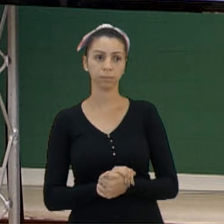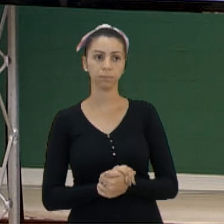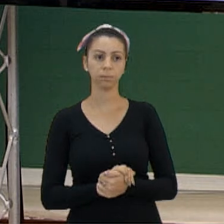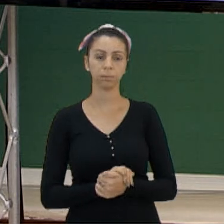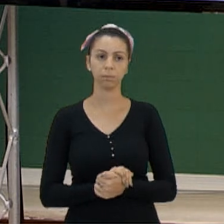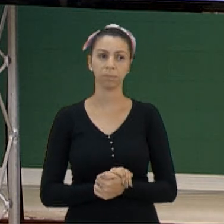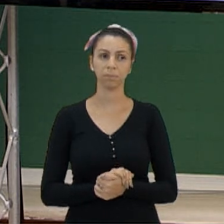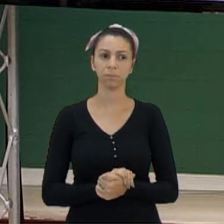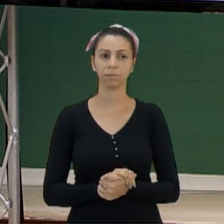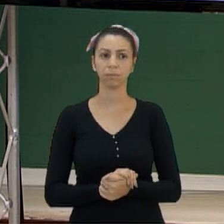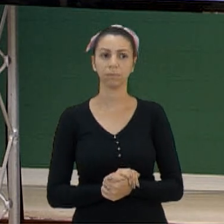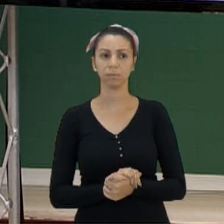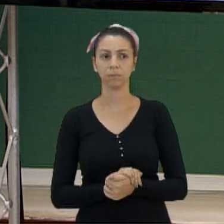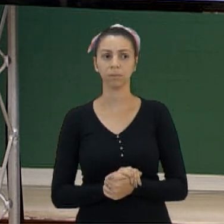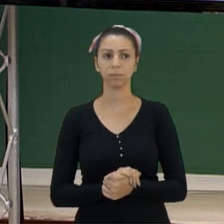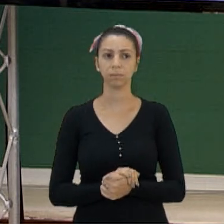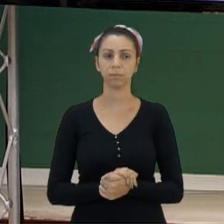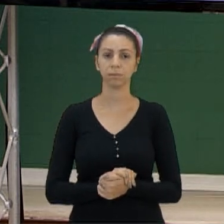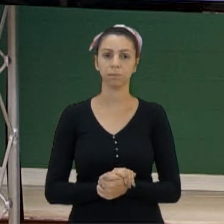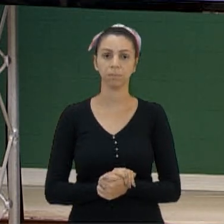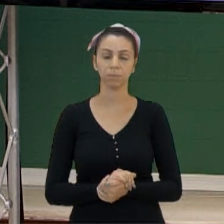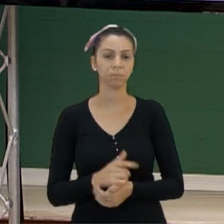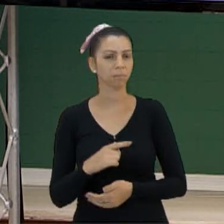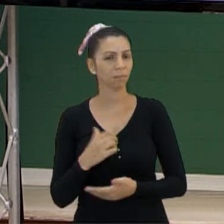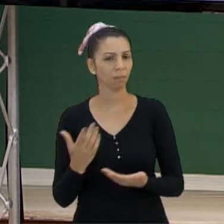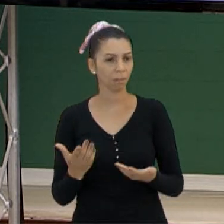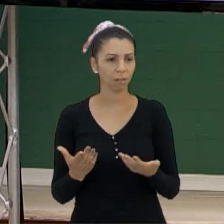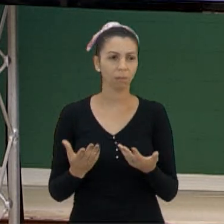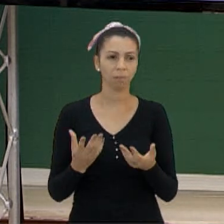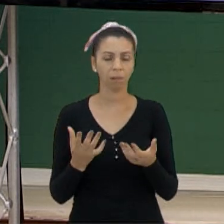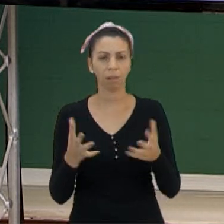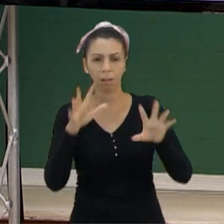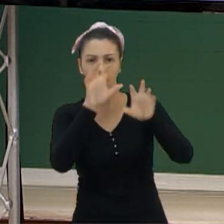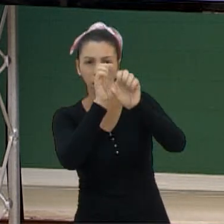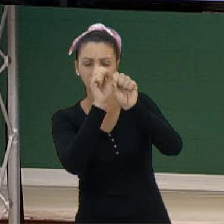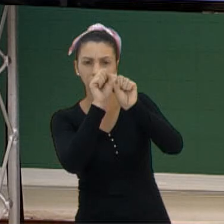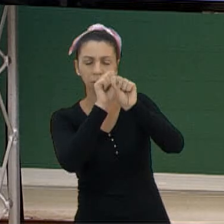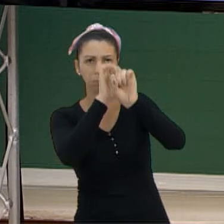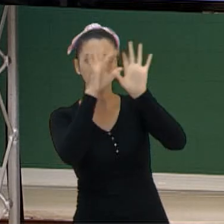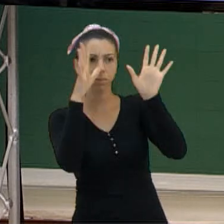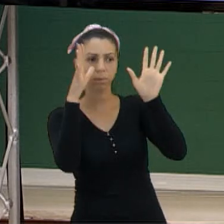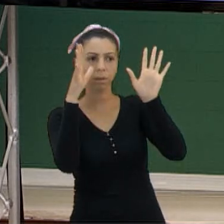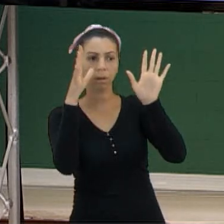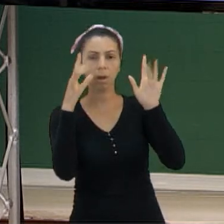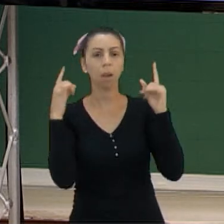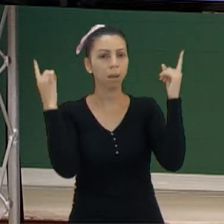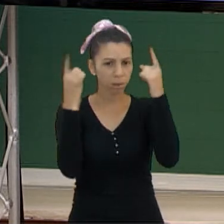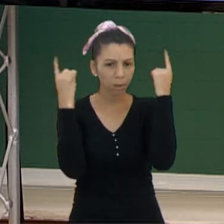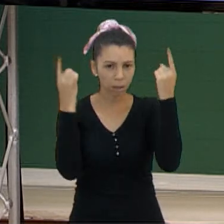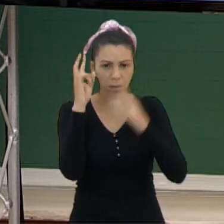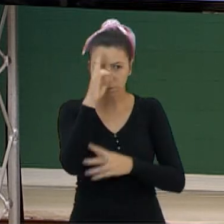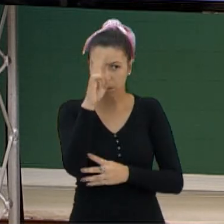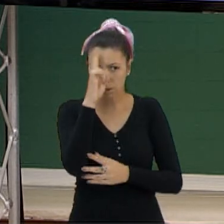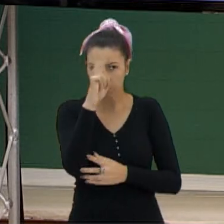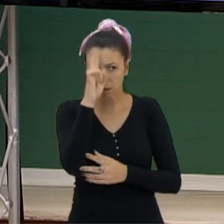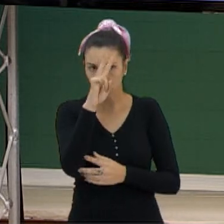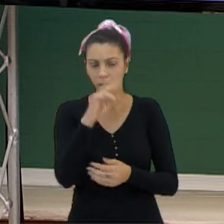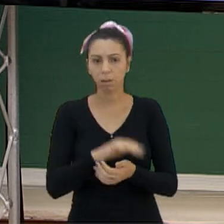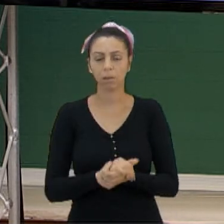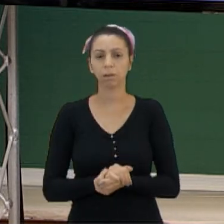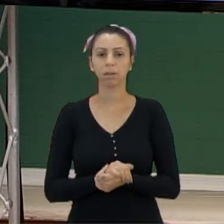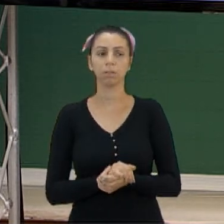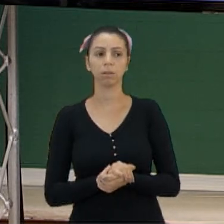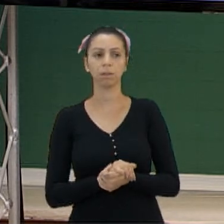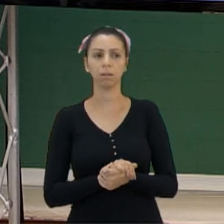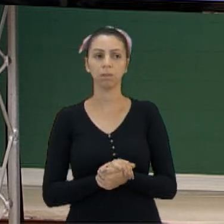Meios tons envolve a luminosidade de suas obras, penumbras? Não. Centrífuga lá. Ó. Fez grande